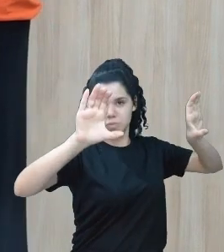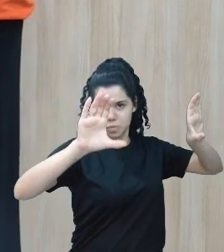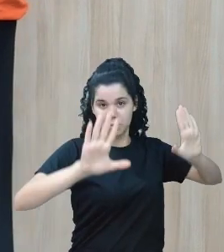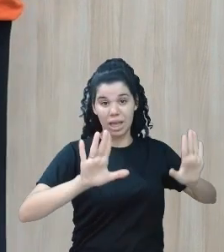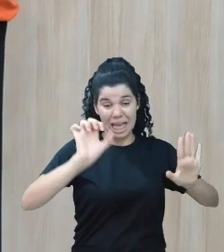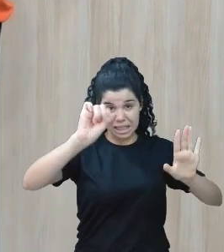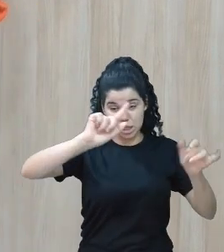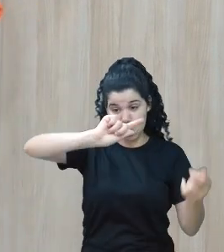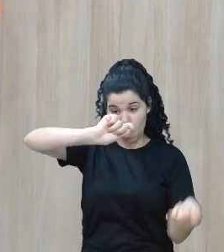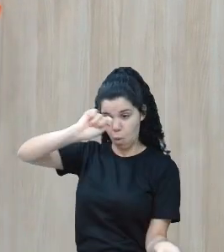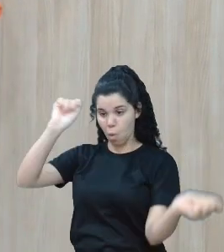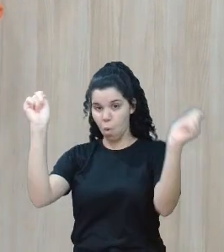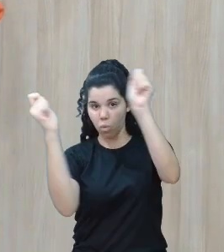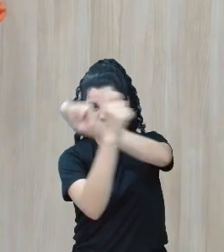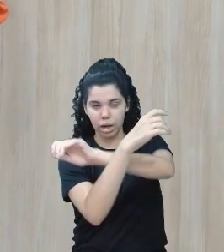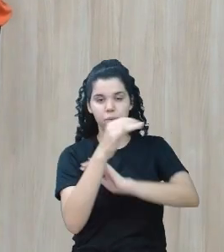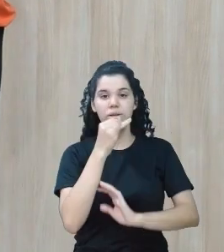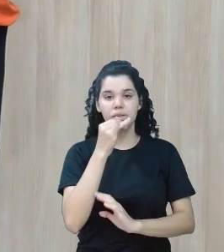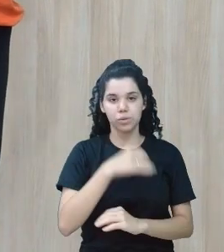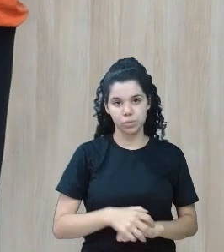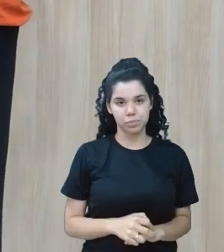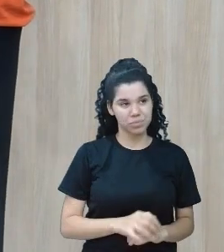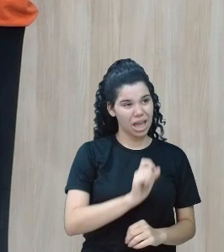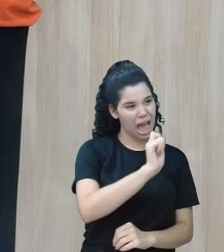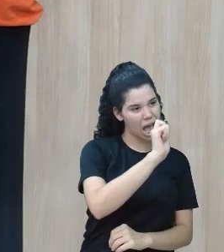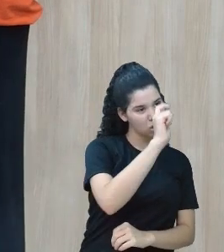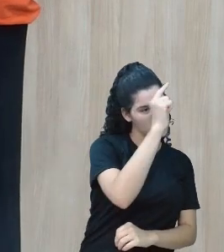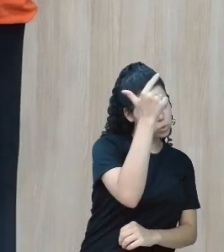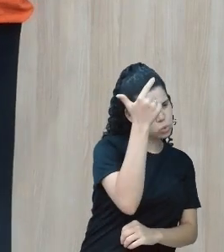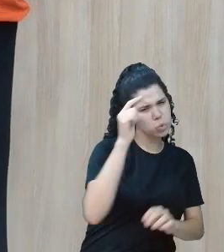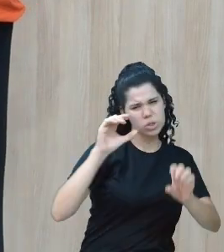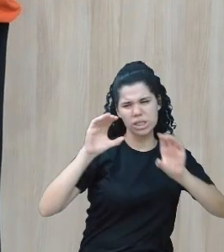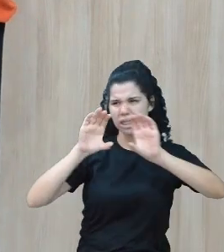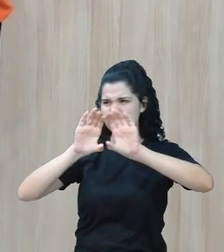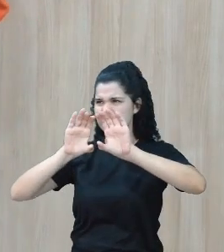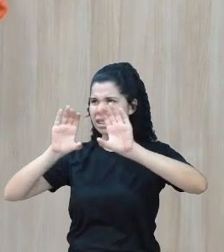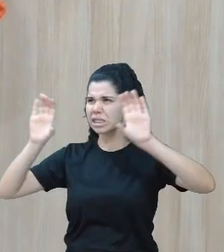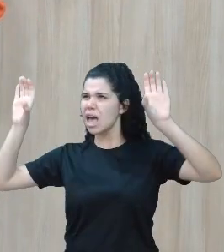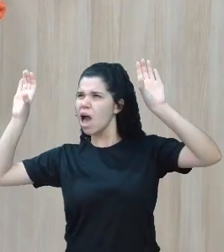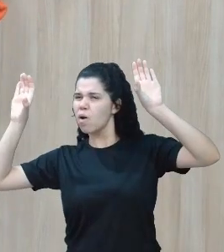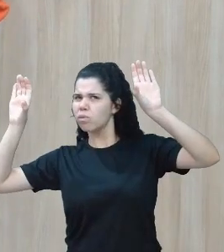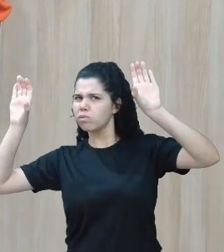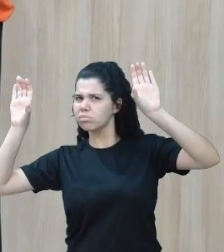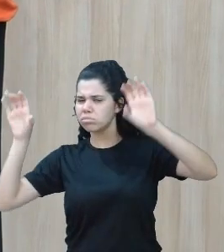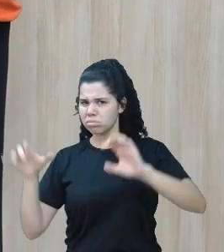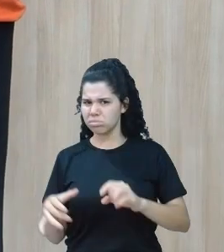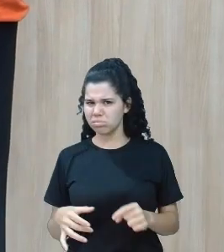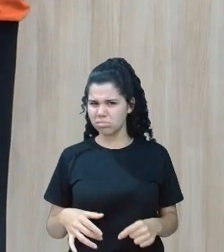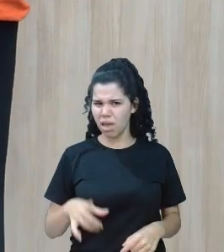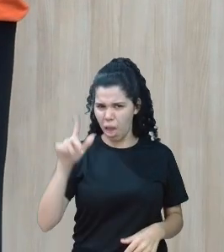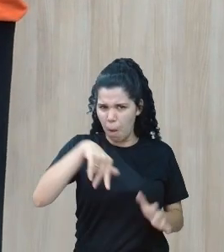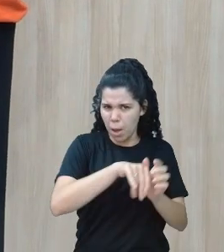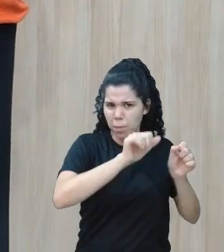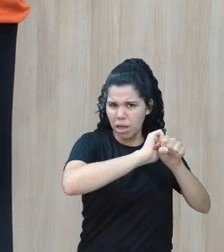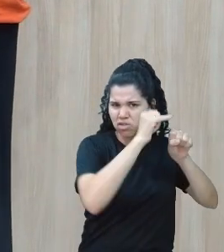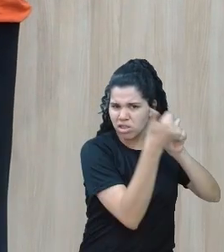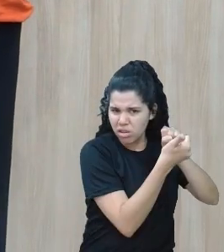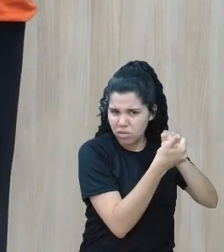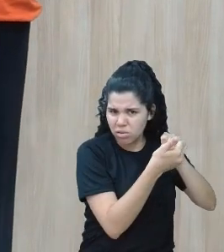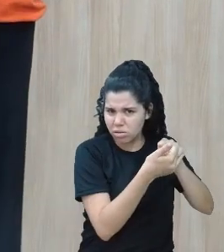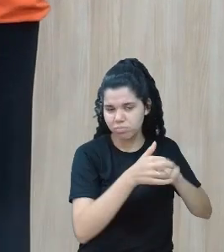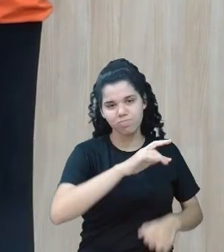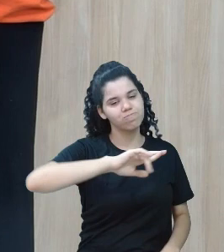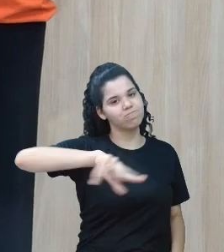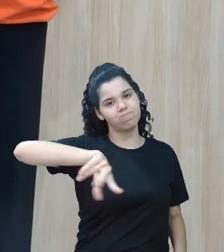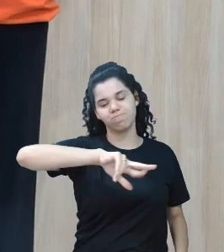eu inverter e disser assim, o azul do céu, esse azul continua sendo adjetivo? Não,